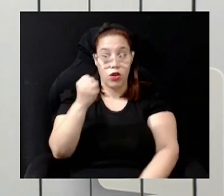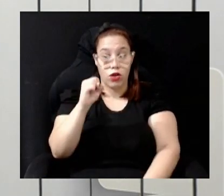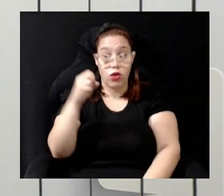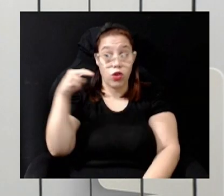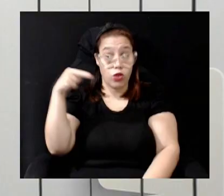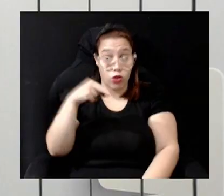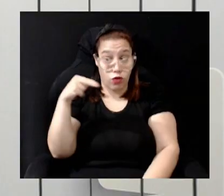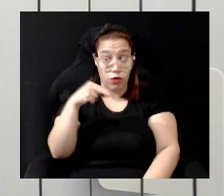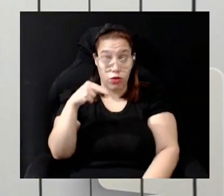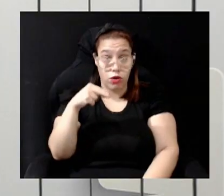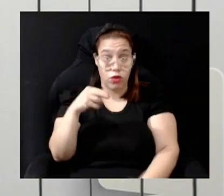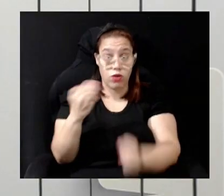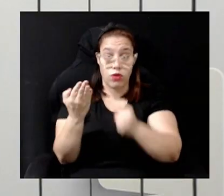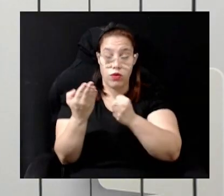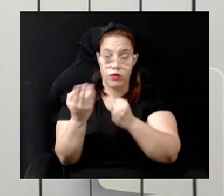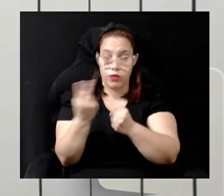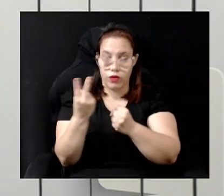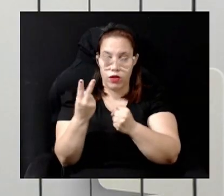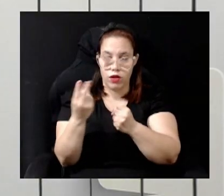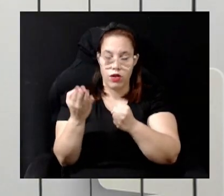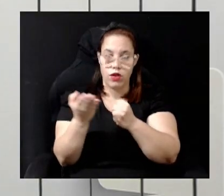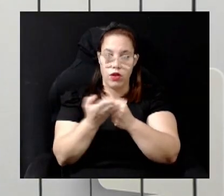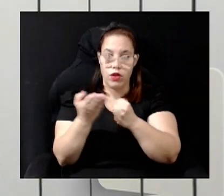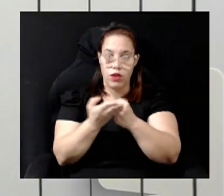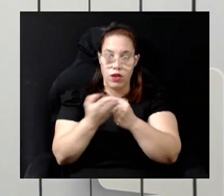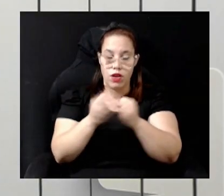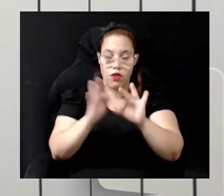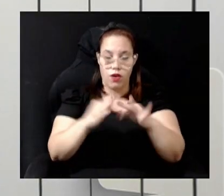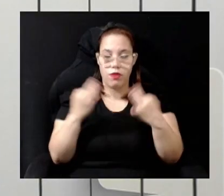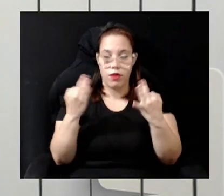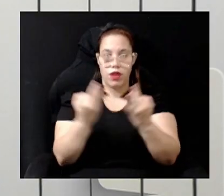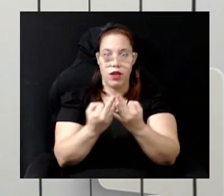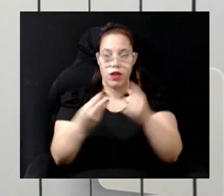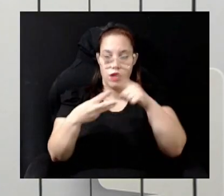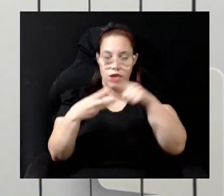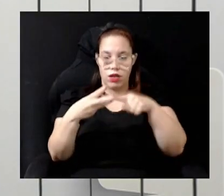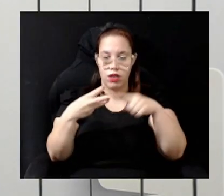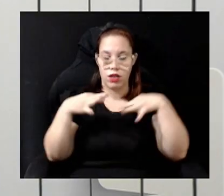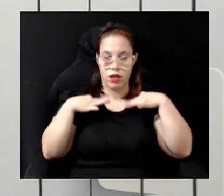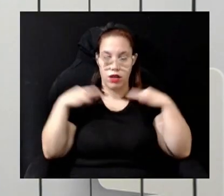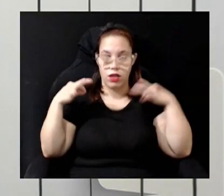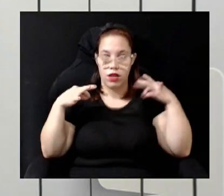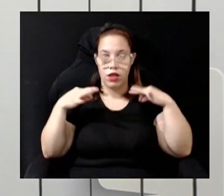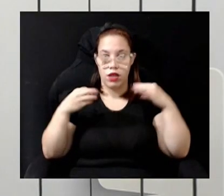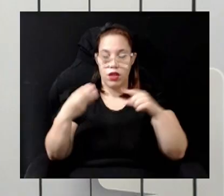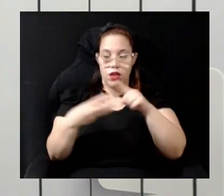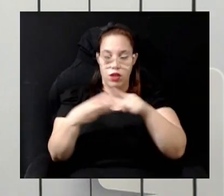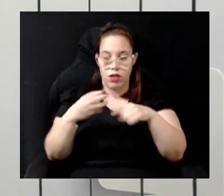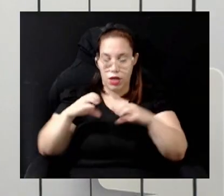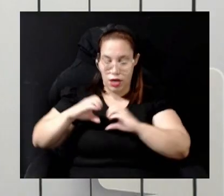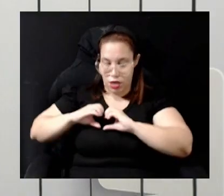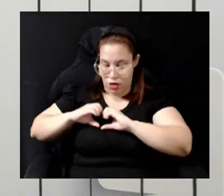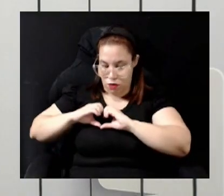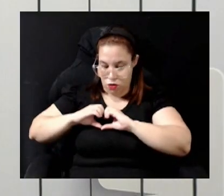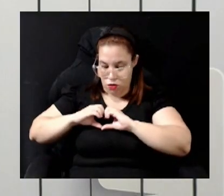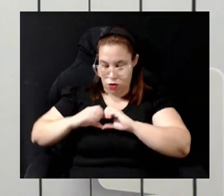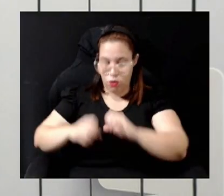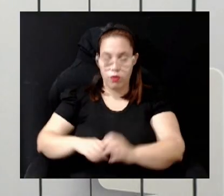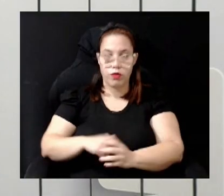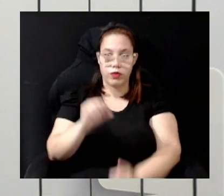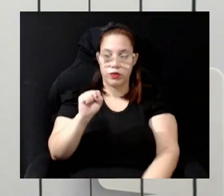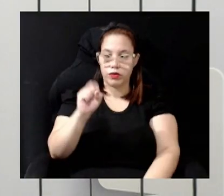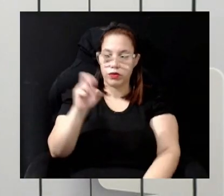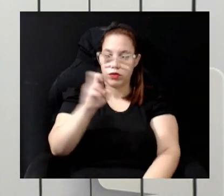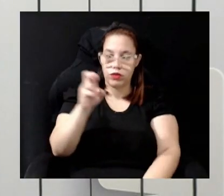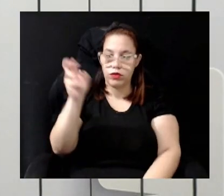O segundo lote, kit família, são 3 camisetas, 3 bottoms, R$ 85,00, mais